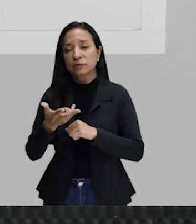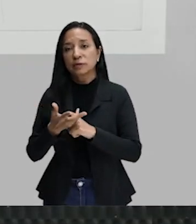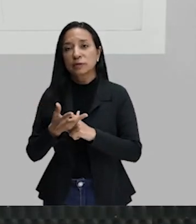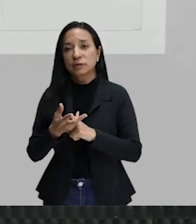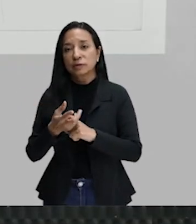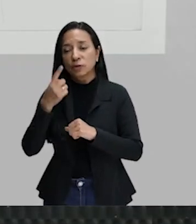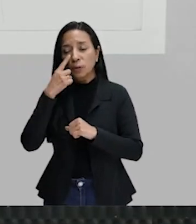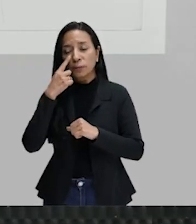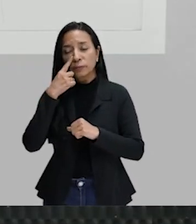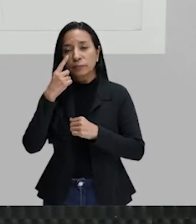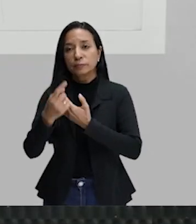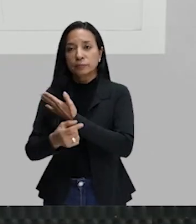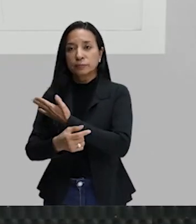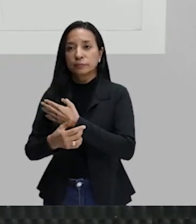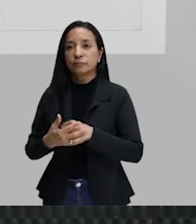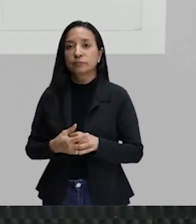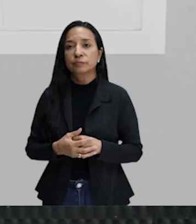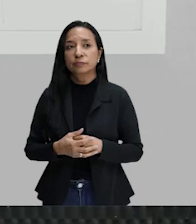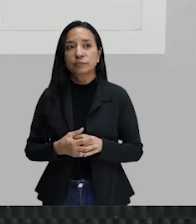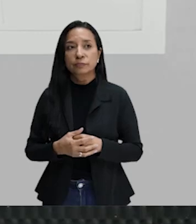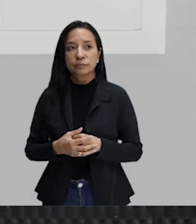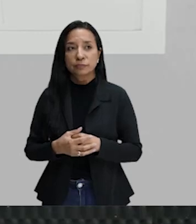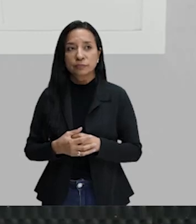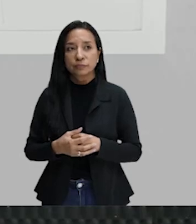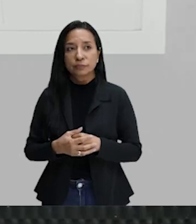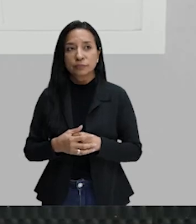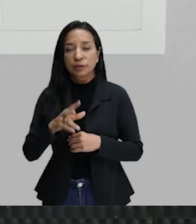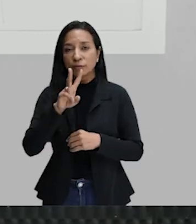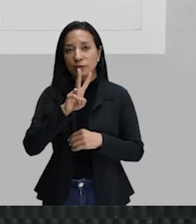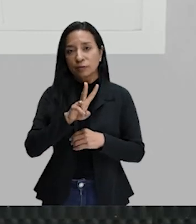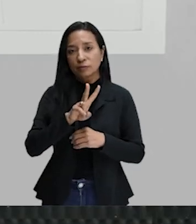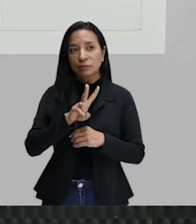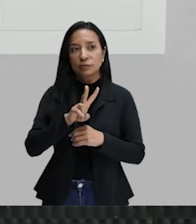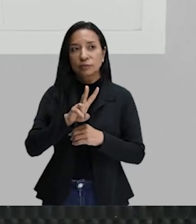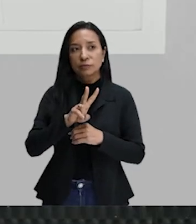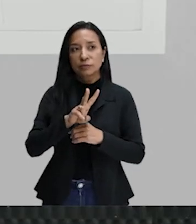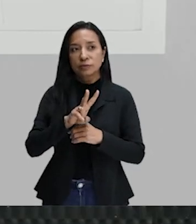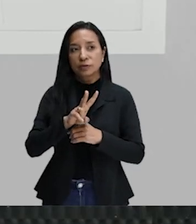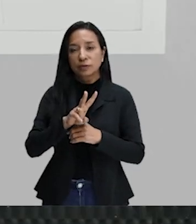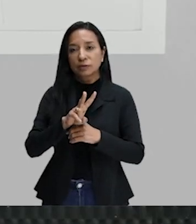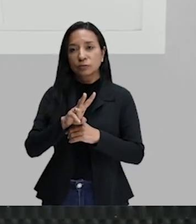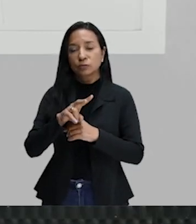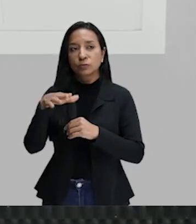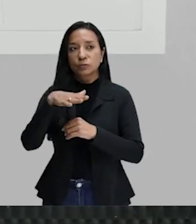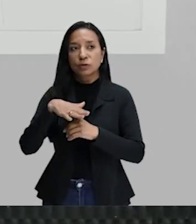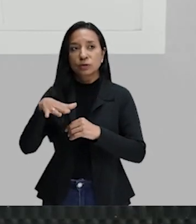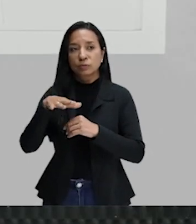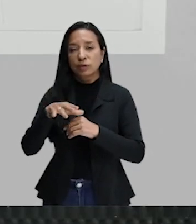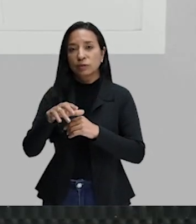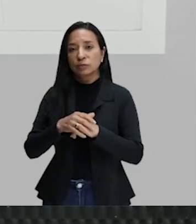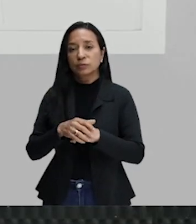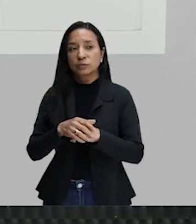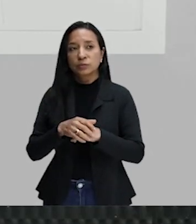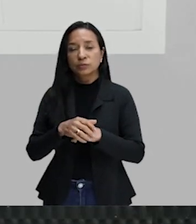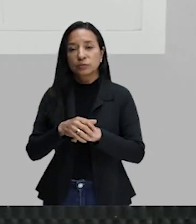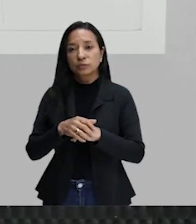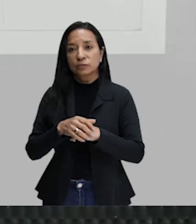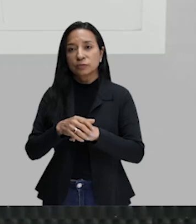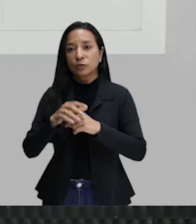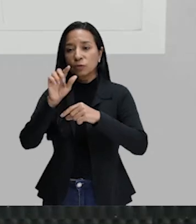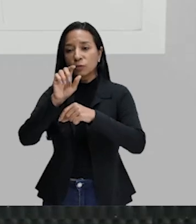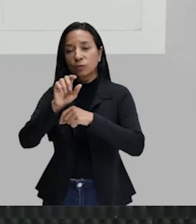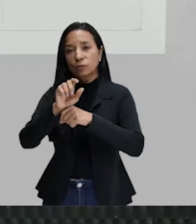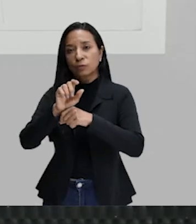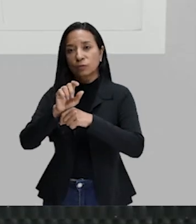Então, velocidade, né, que é espaço ou comprimento por tempo, né? Então, no caso, a velocidade, nós vamos utilizar